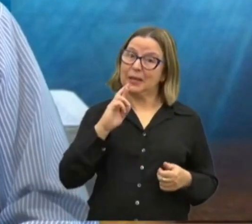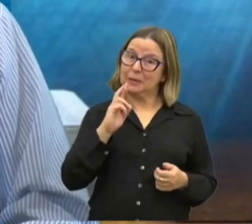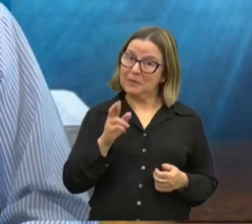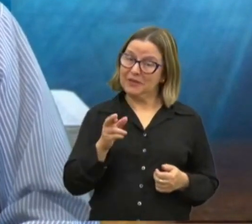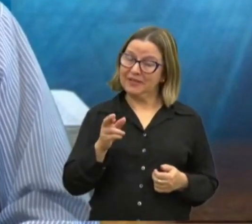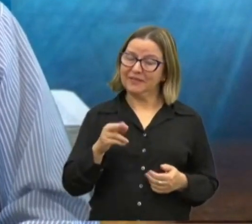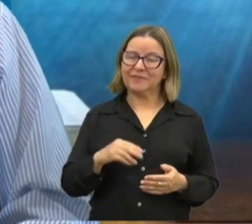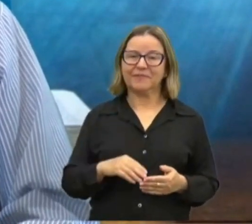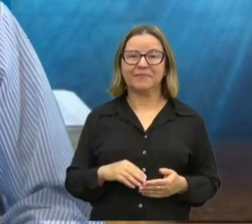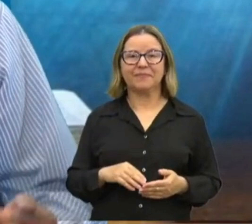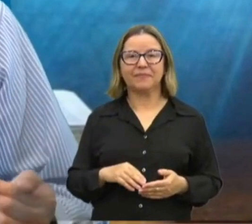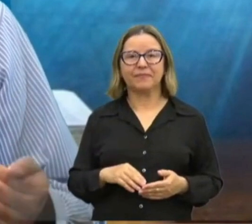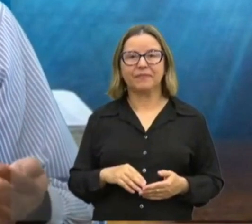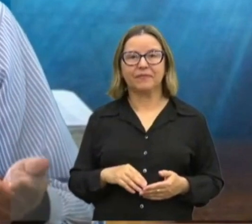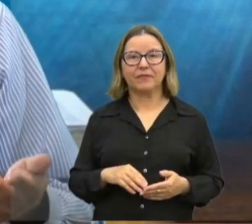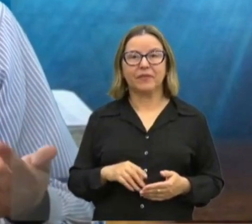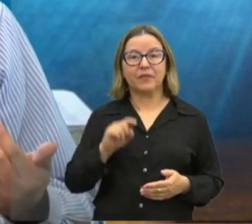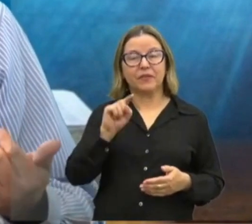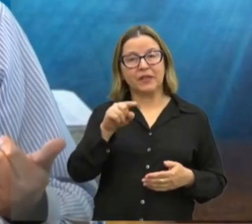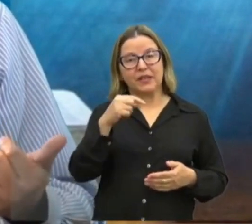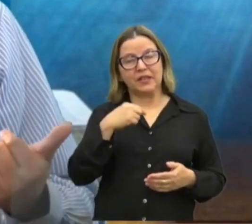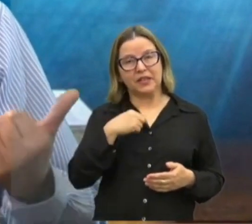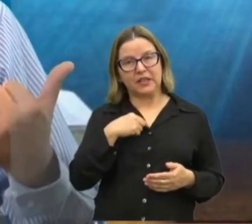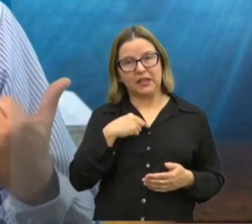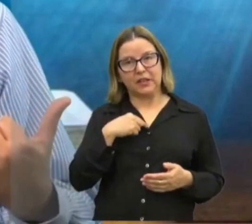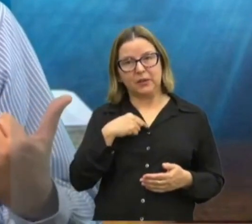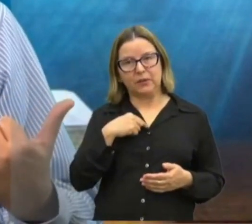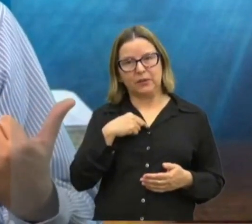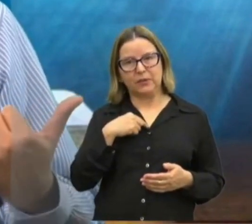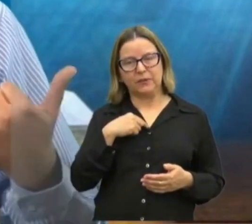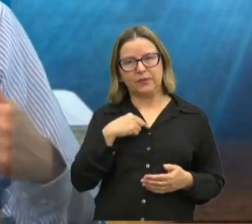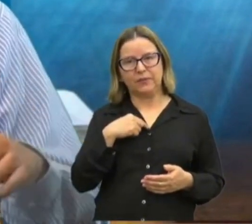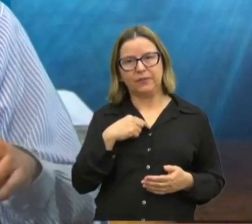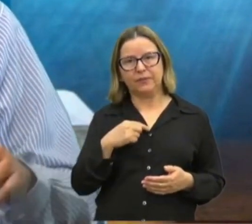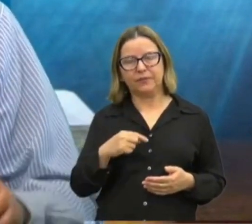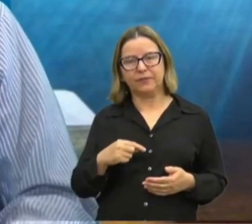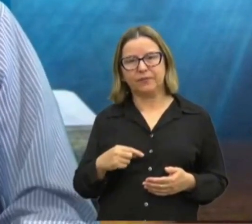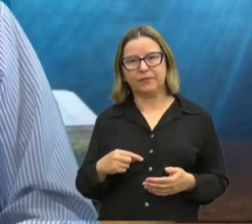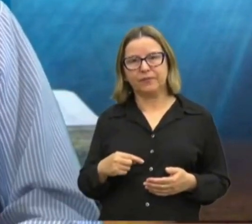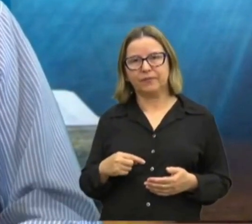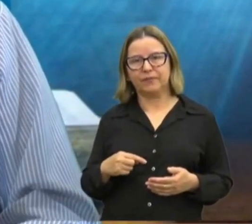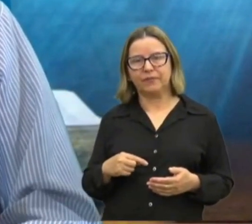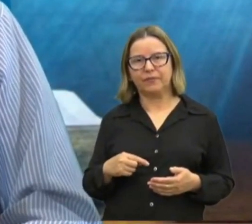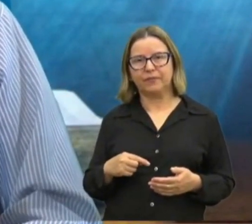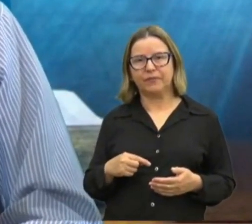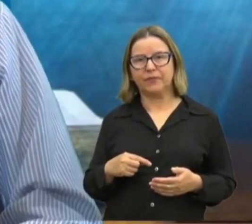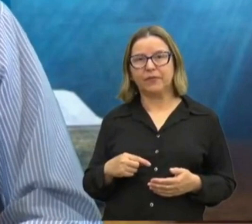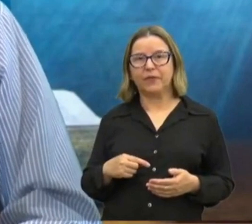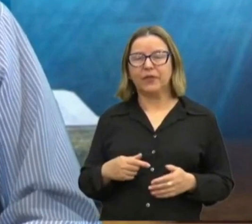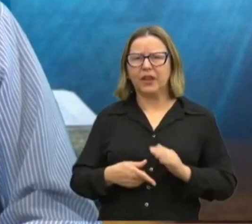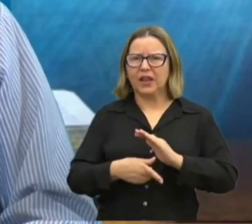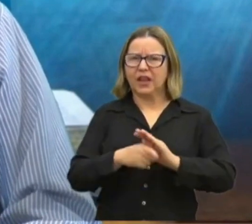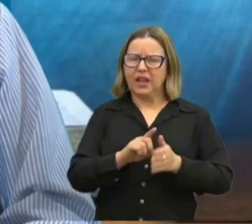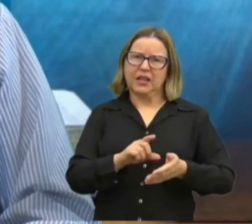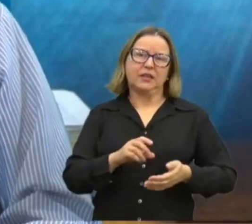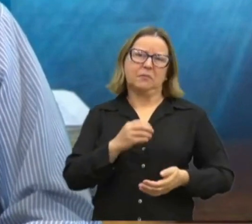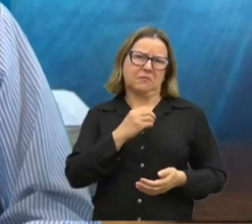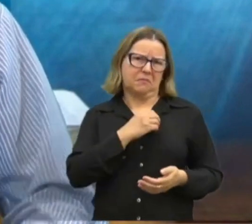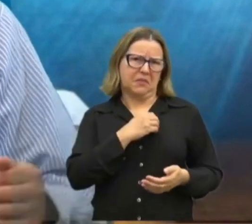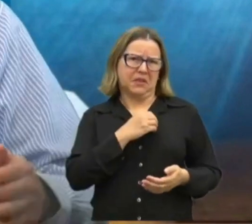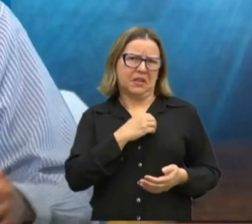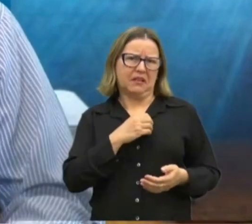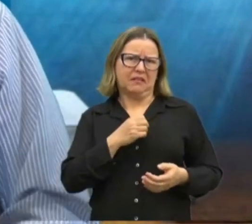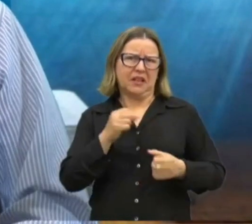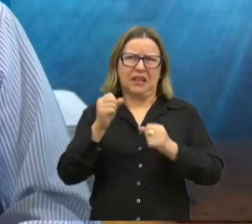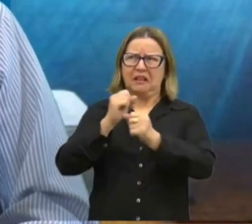dar. Você e eu tínhamos caído muito mais quando ainda éramos inimigos, estranhos e rebeldes.